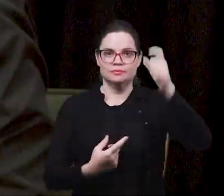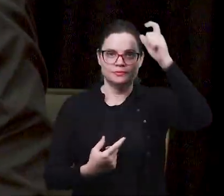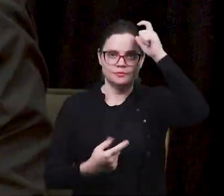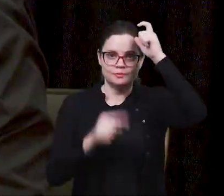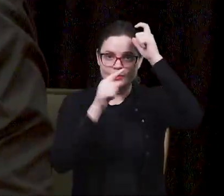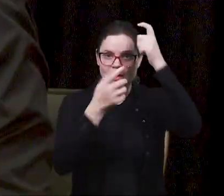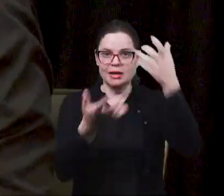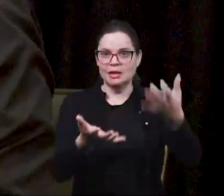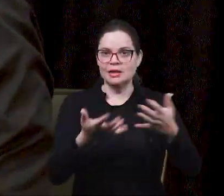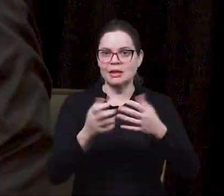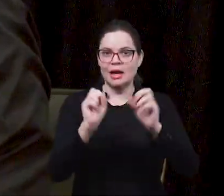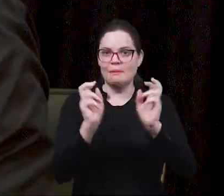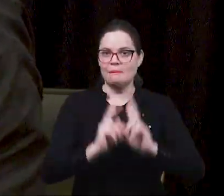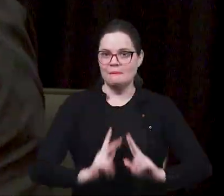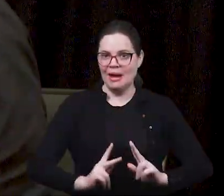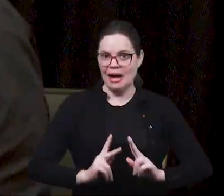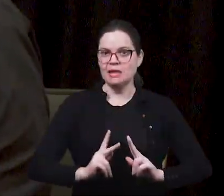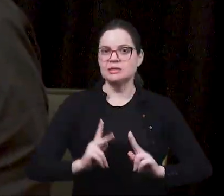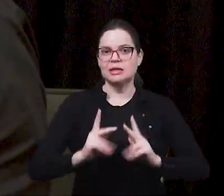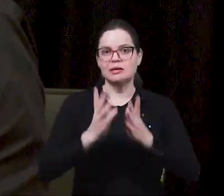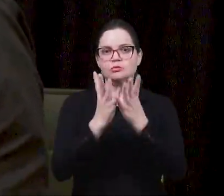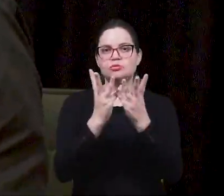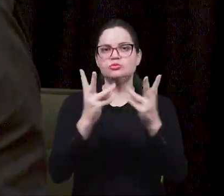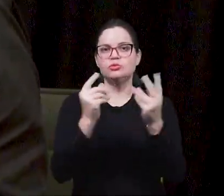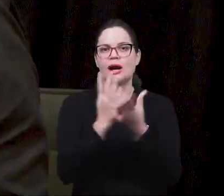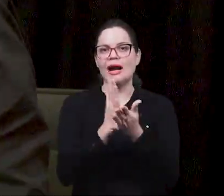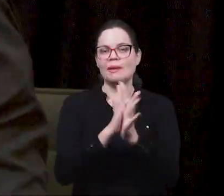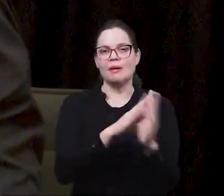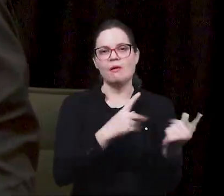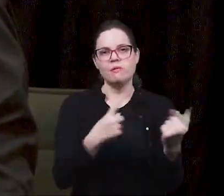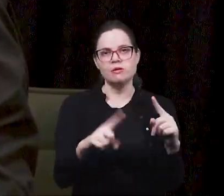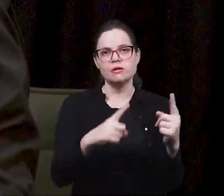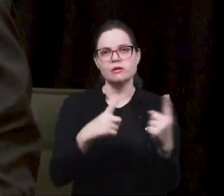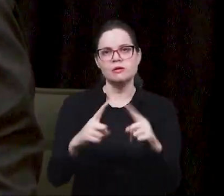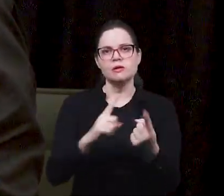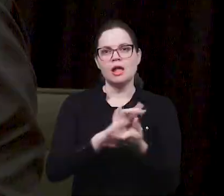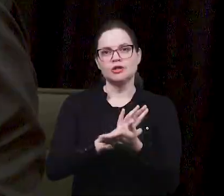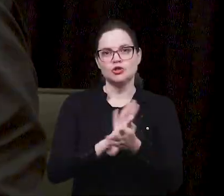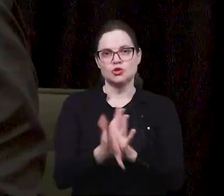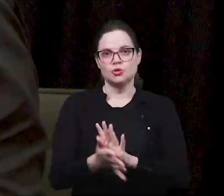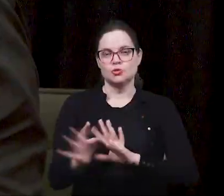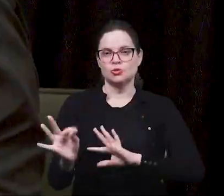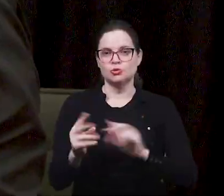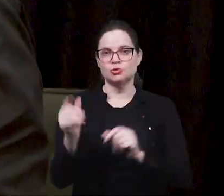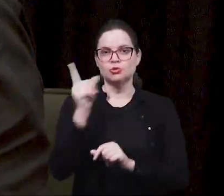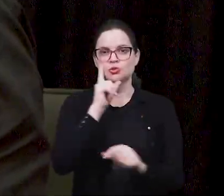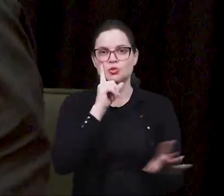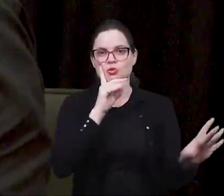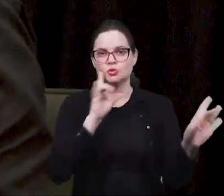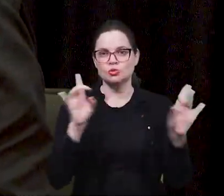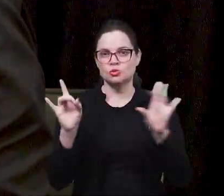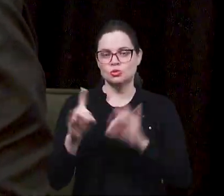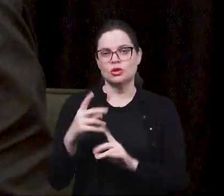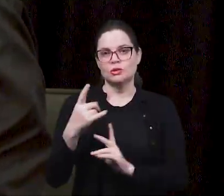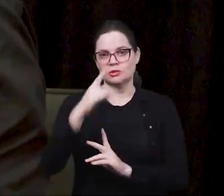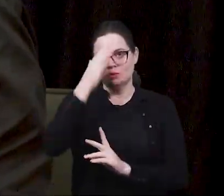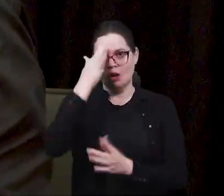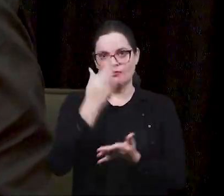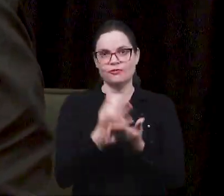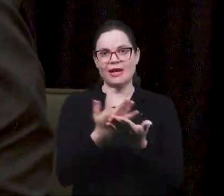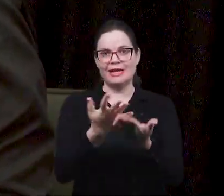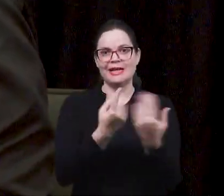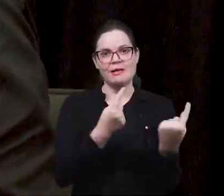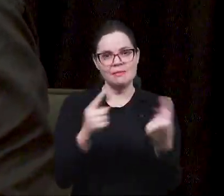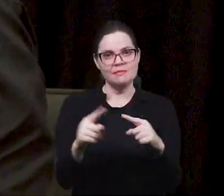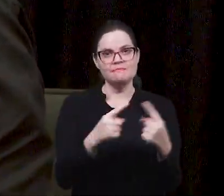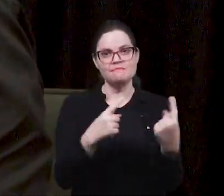quer tirar a paz do servo, Ele quer vir para poder, cada dia mais ele quer diminuir a sua fé através das tentações,